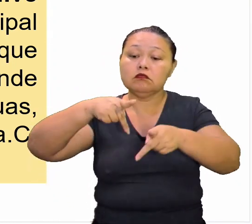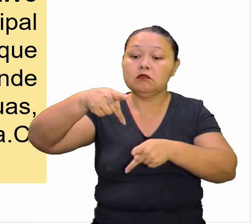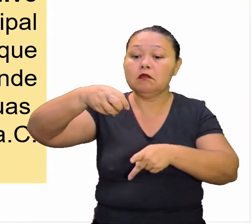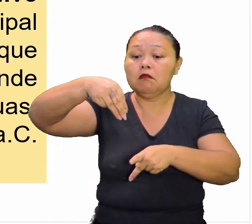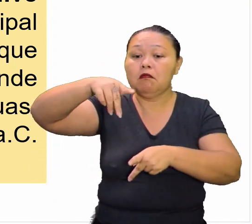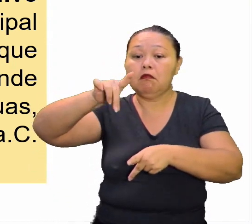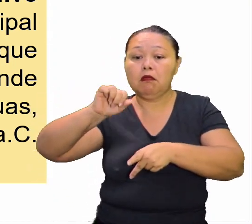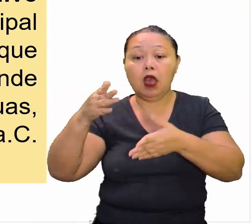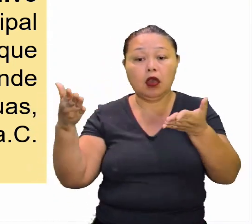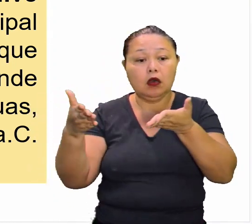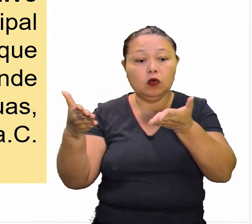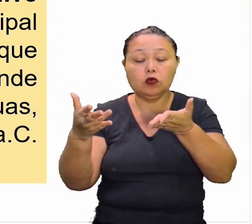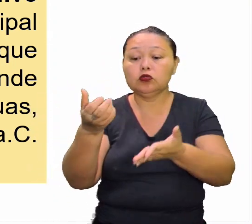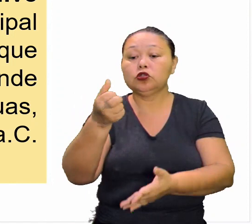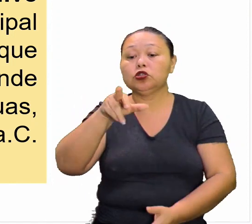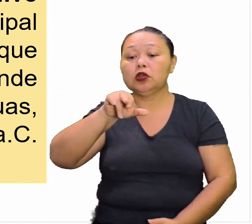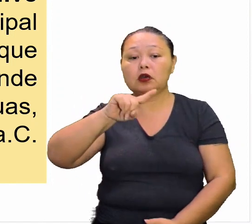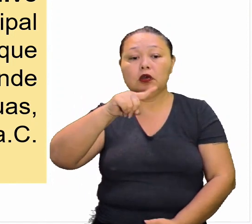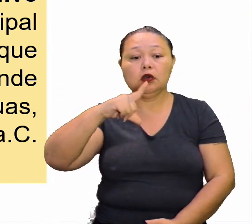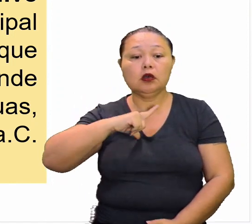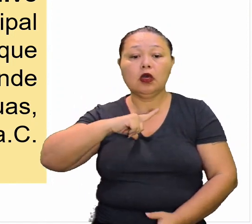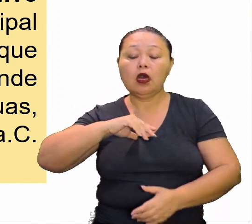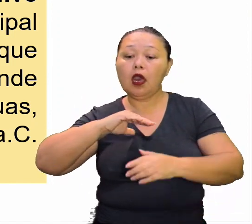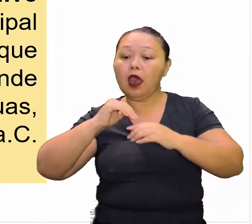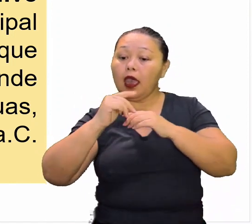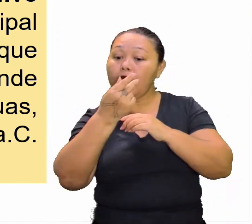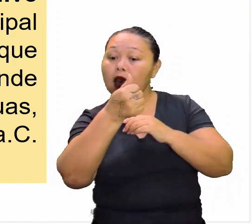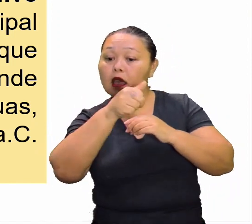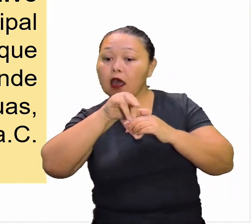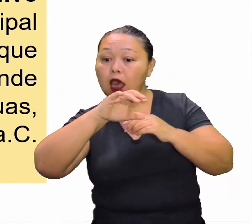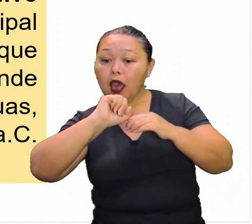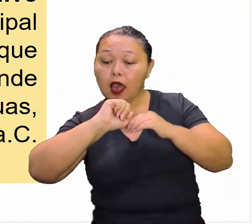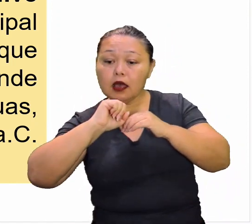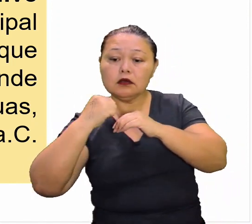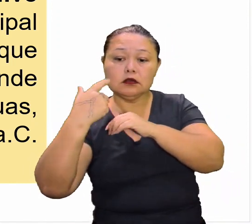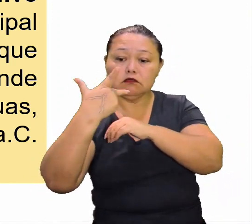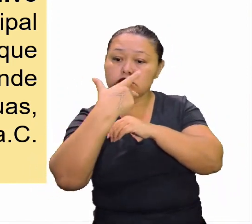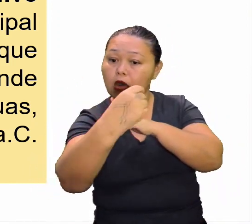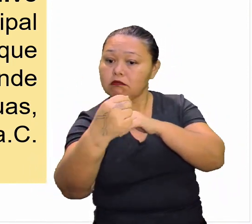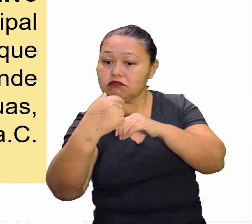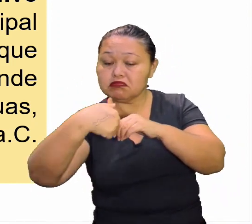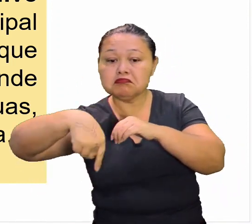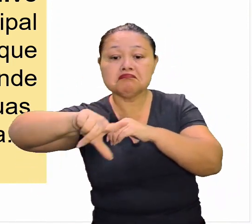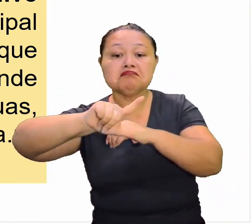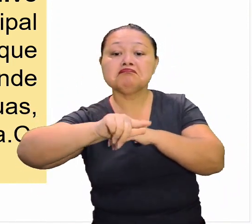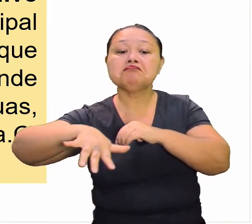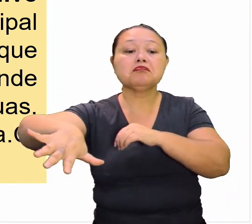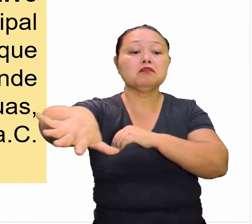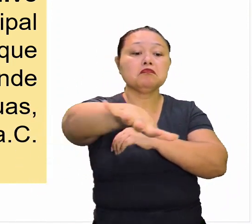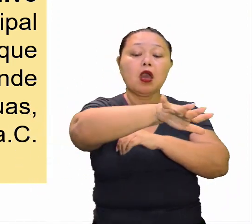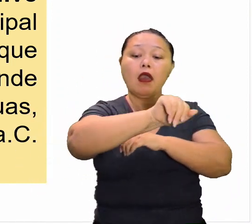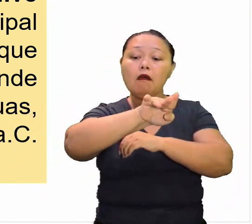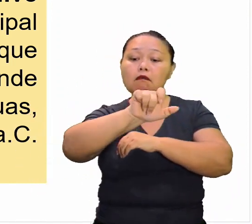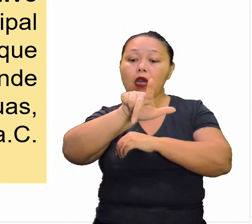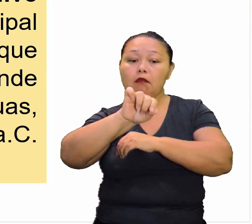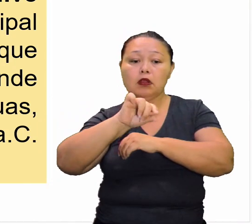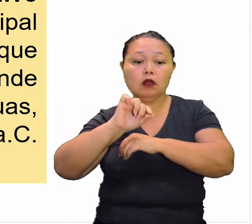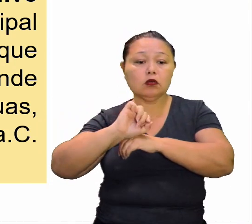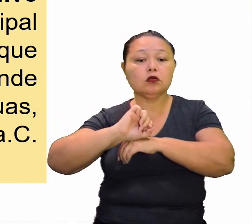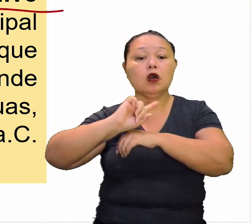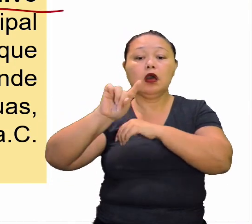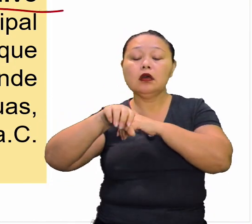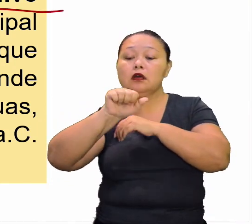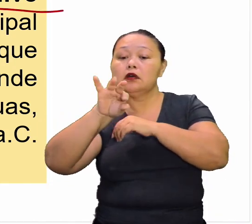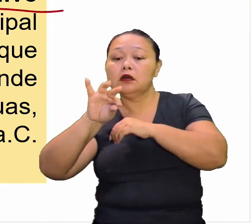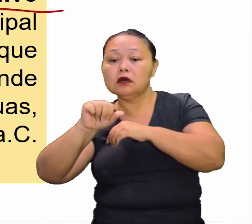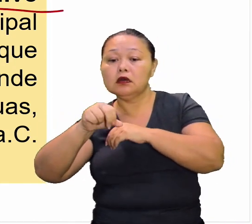atual parte do Irã, e derrotaram os assírios. Olha! Conquistaram a Babilônia, depois